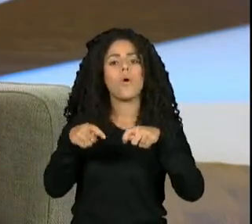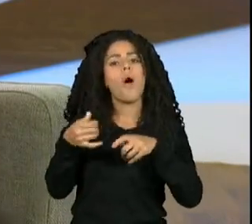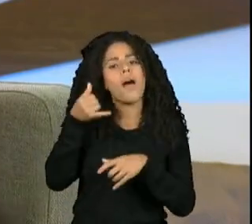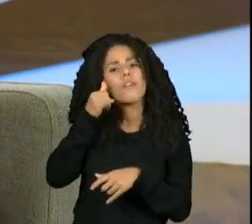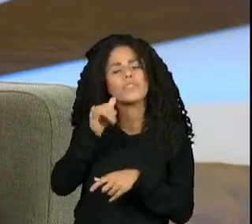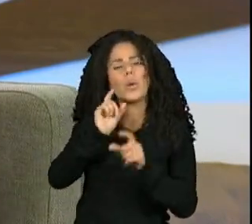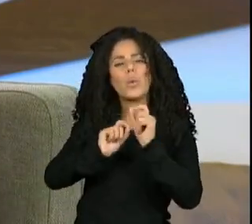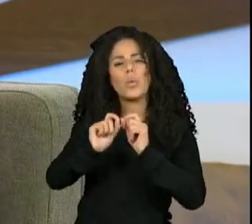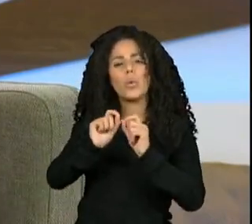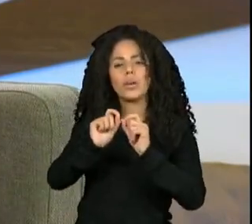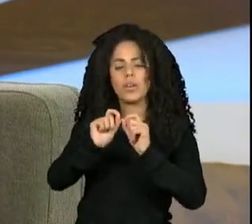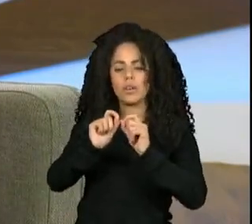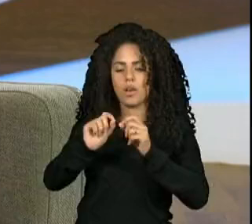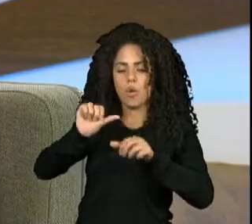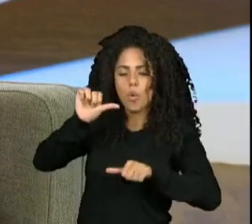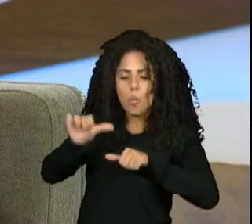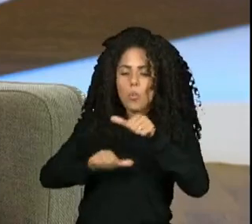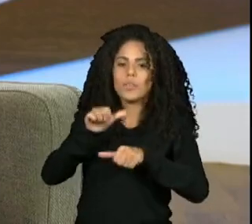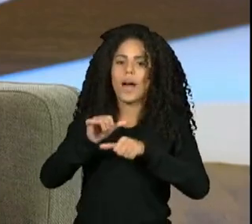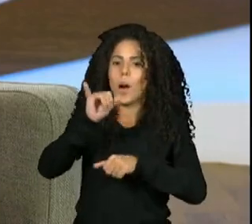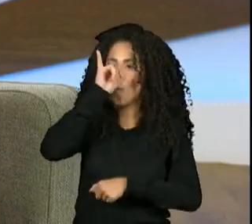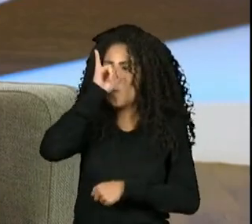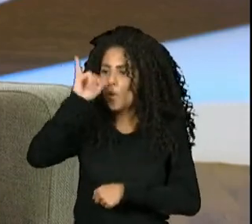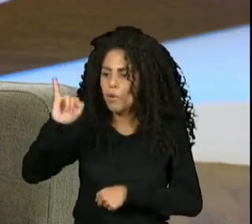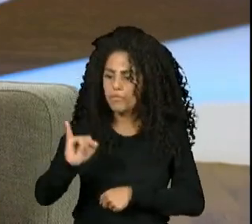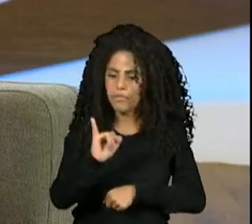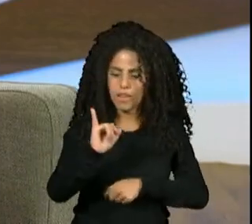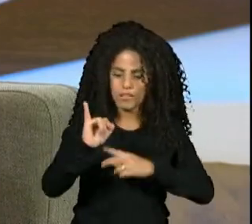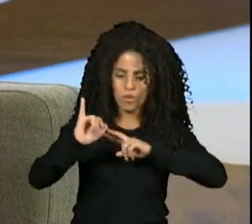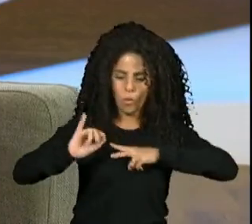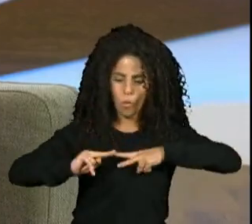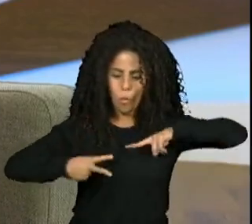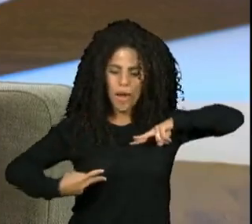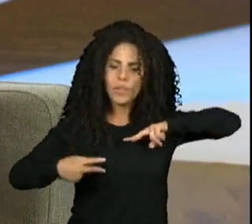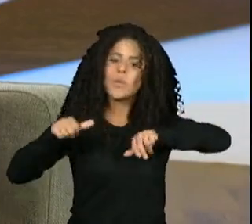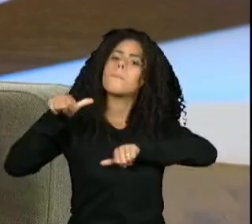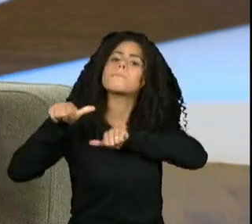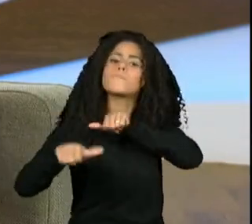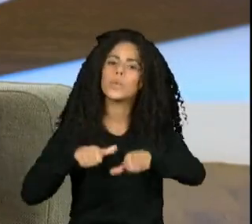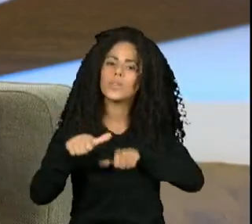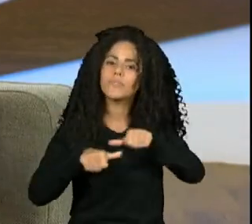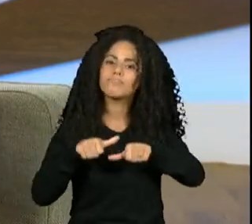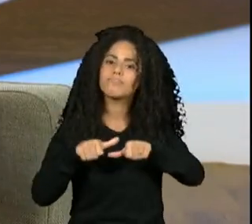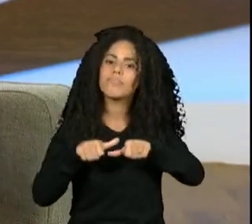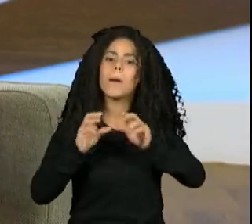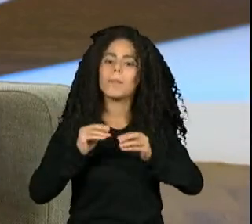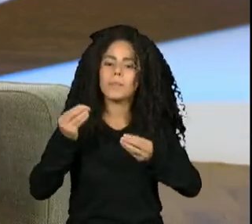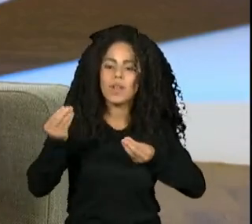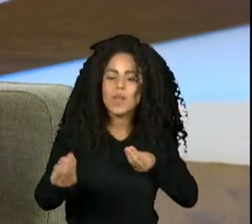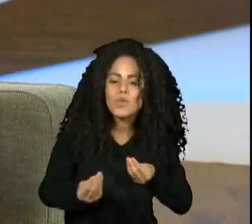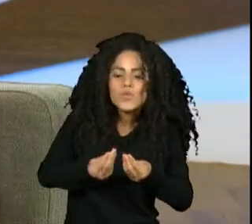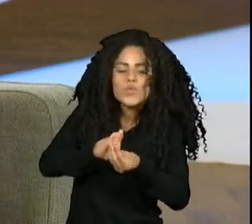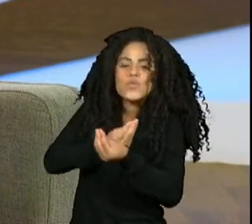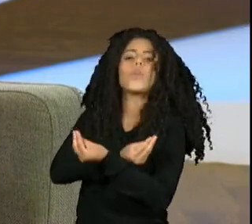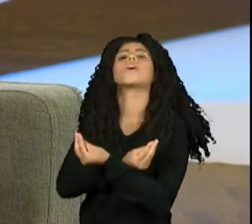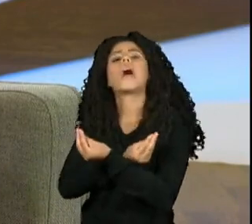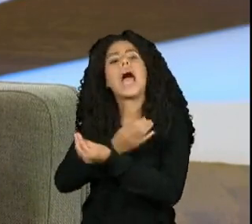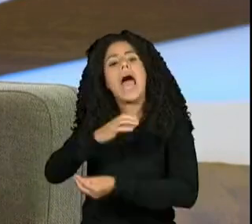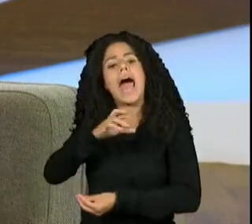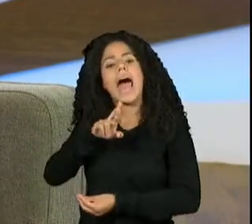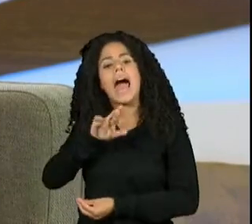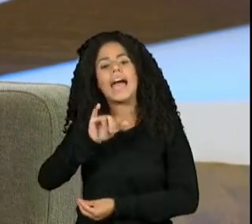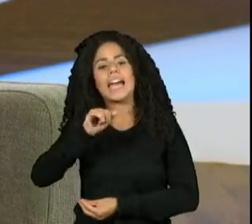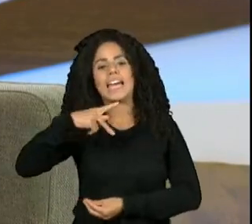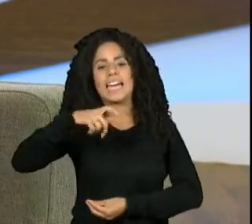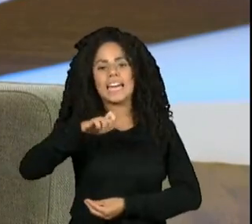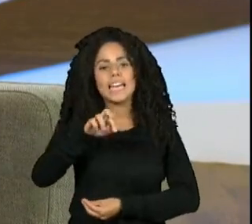transformar os genes dos suínos. Então, uma dessas tecnologias mais importantes a gente chama de CRISPR. Bom, então, o